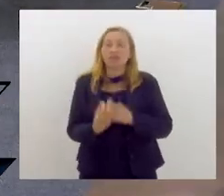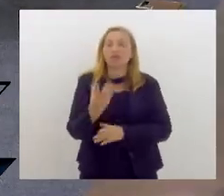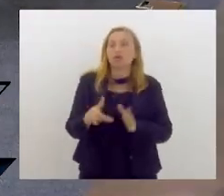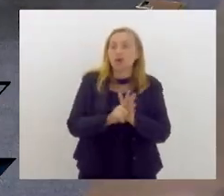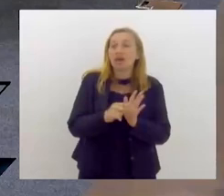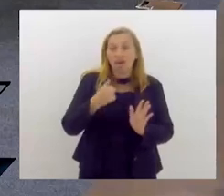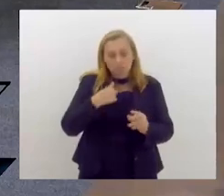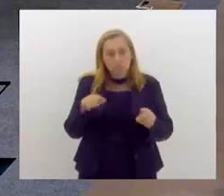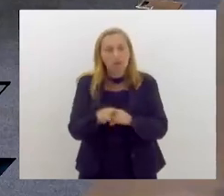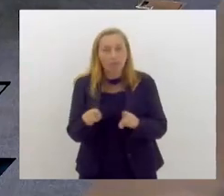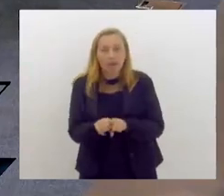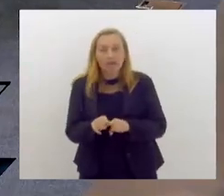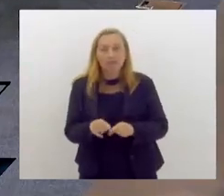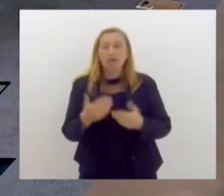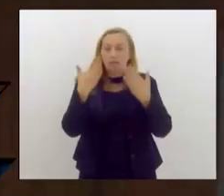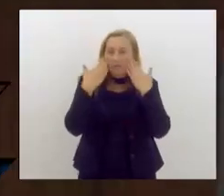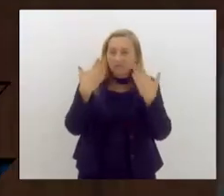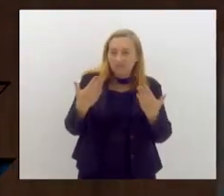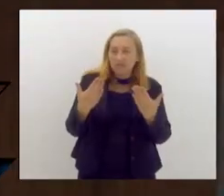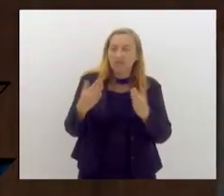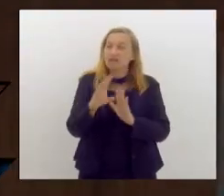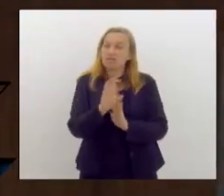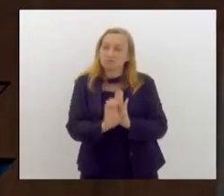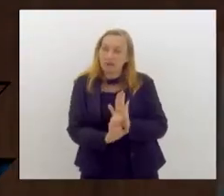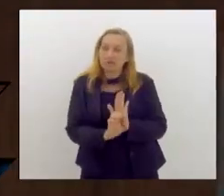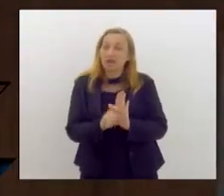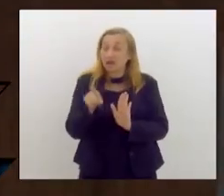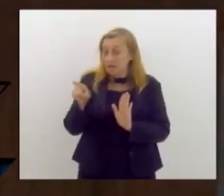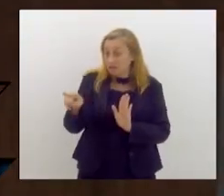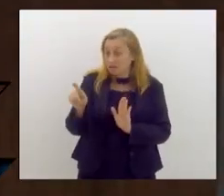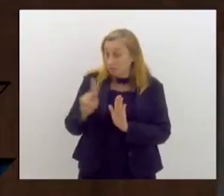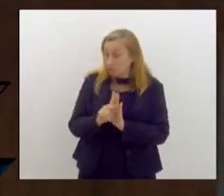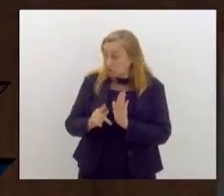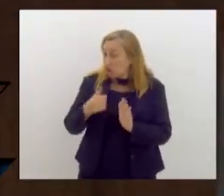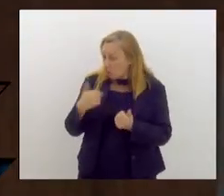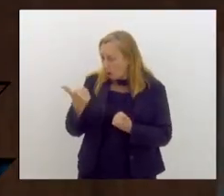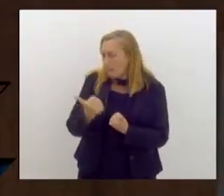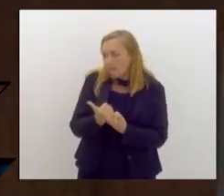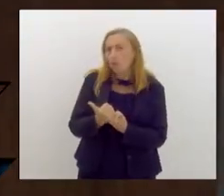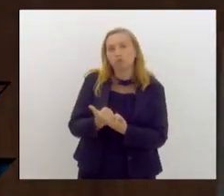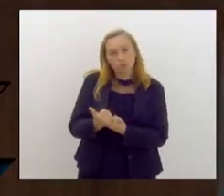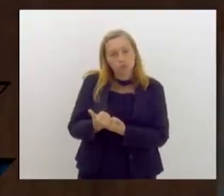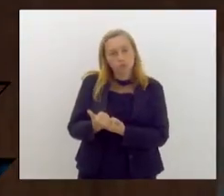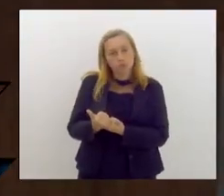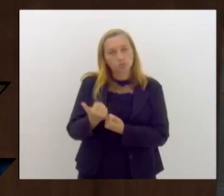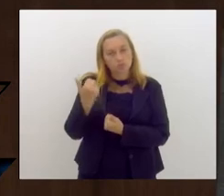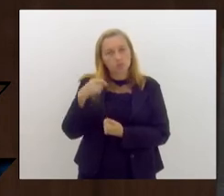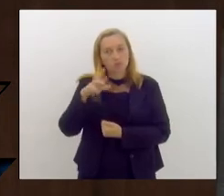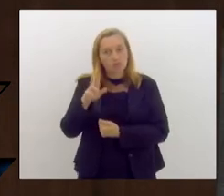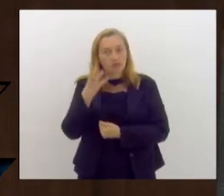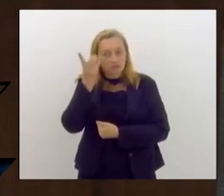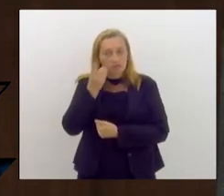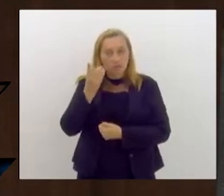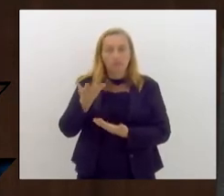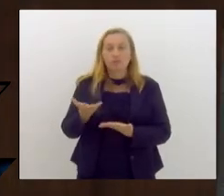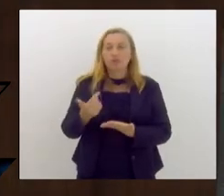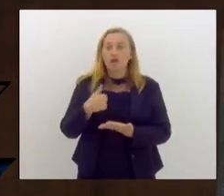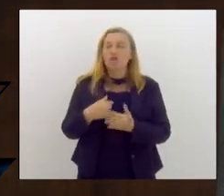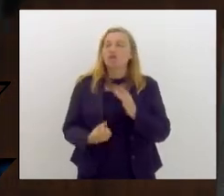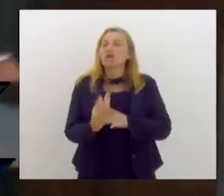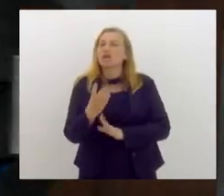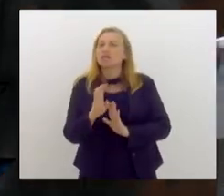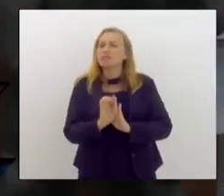uma lei. Eu apresentei emendas a esse projeto, que eu apoio, o projeto do Rosenberg, eu apoio. Eu fiz